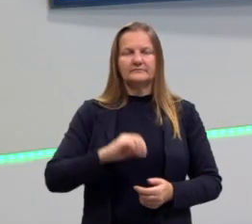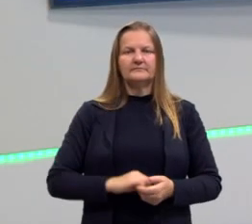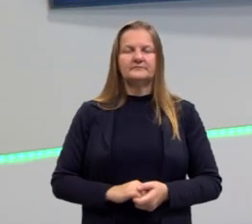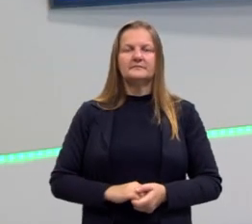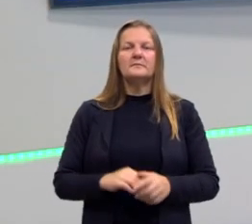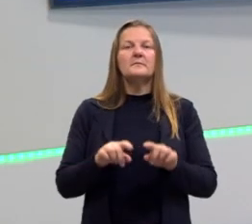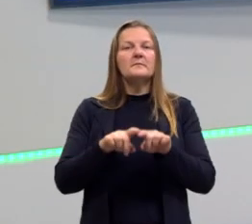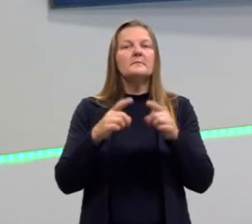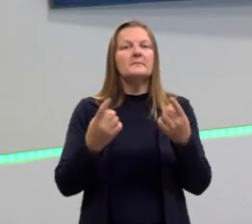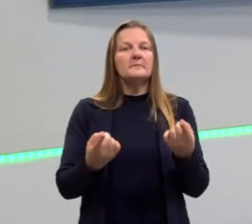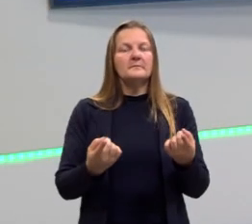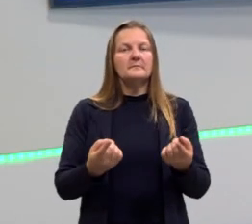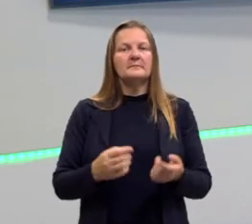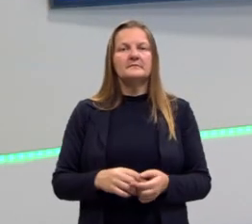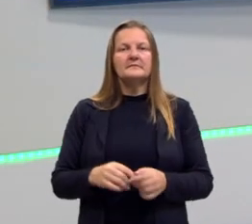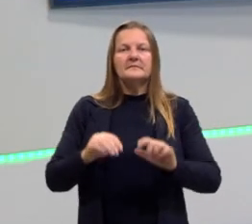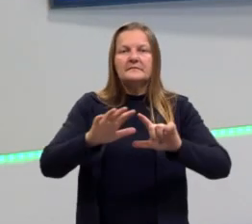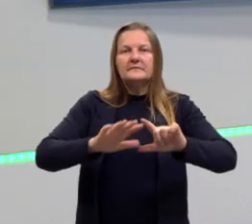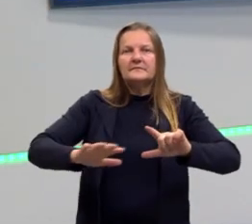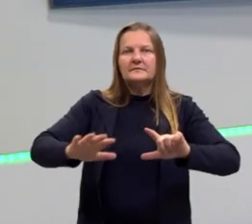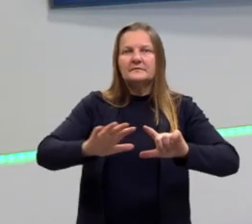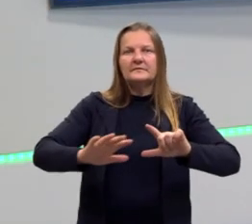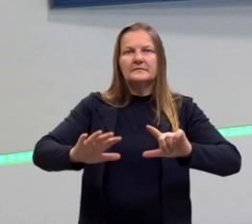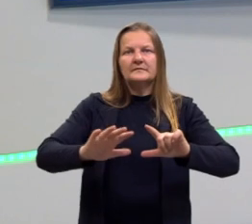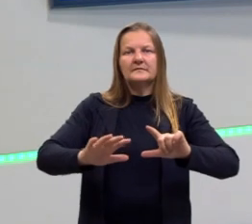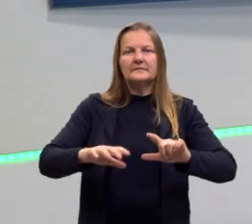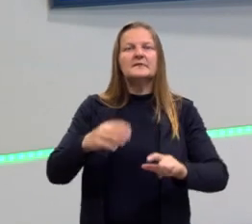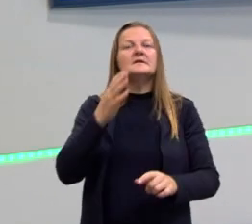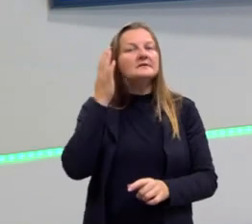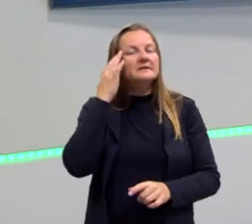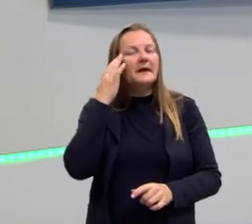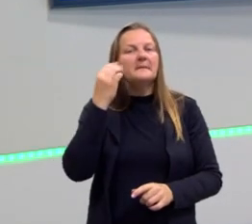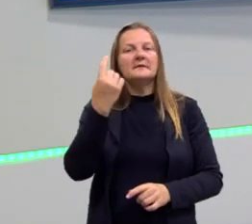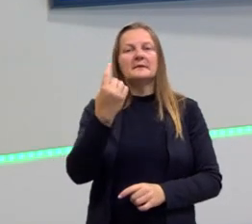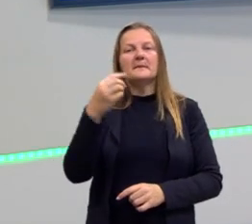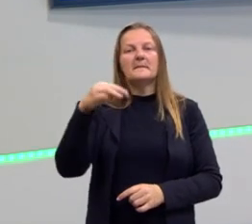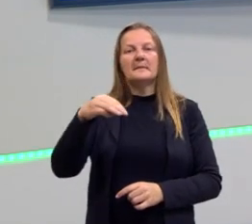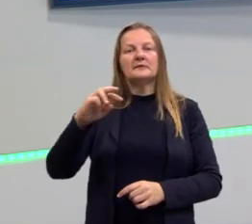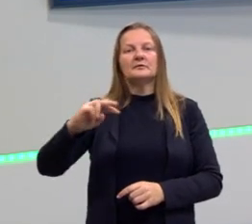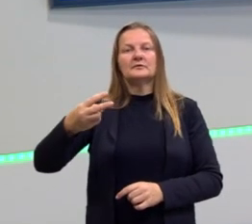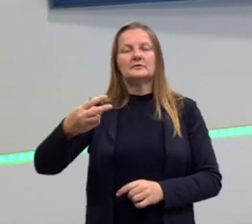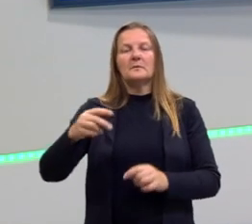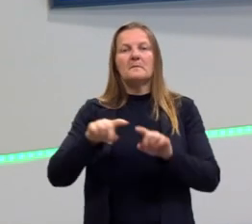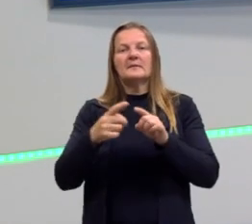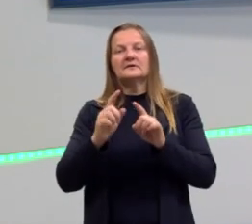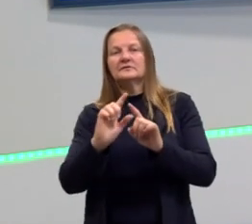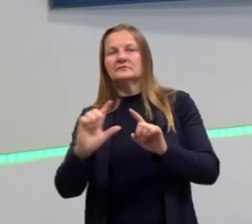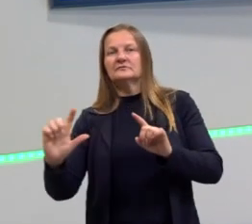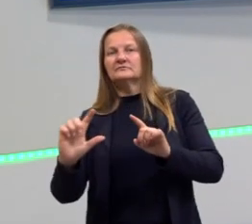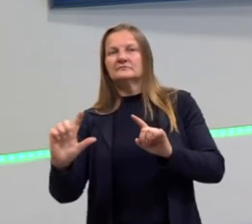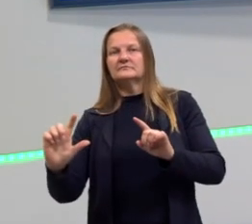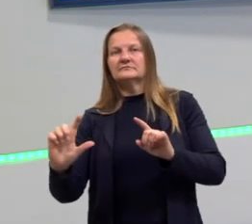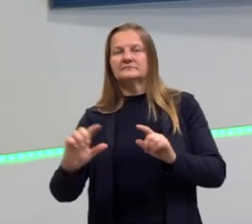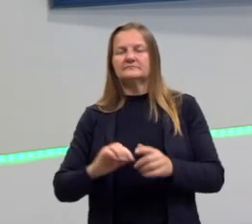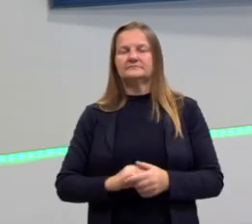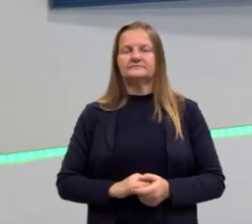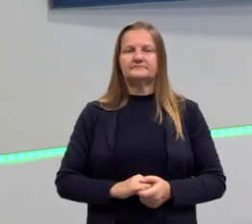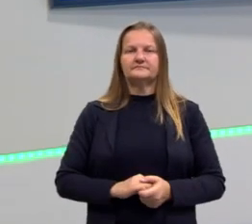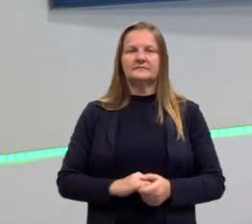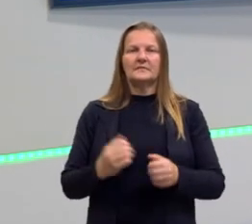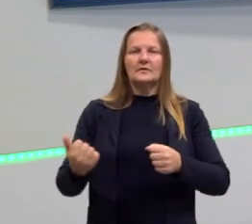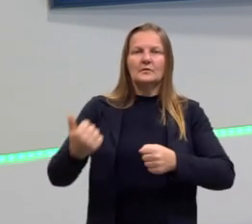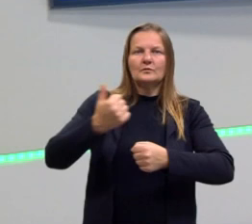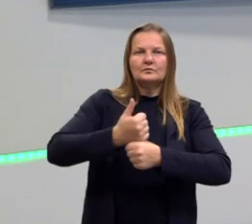só que a medida da área nós já conhecemos só que nós não conhecemos a medida do lado tá então nós vamos